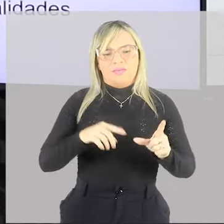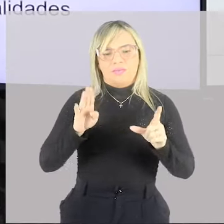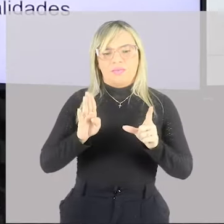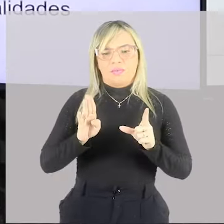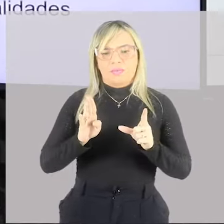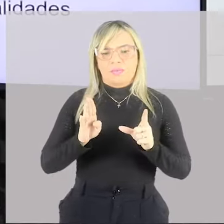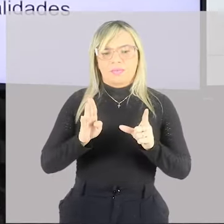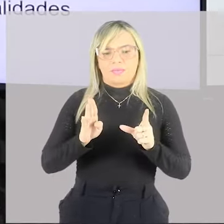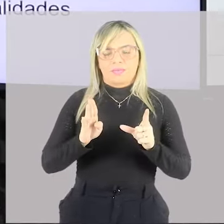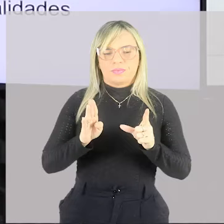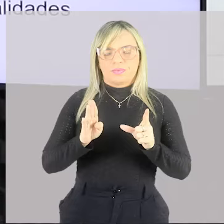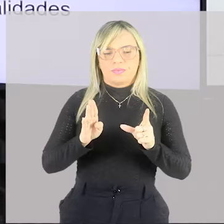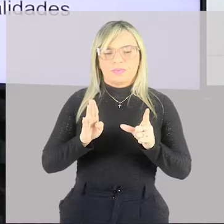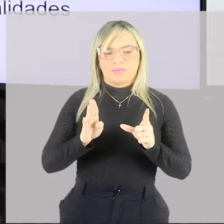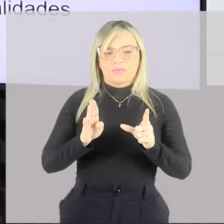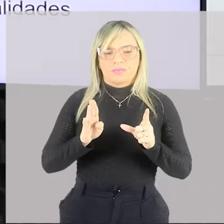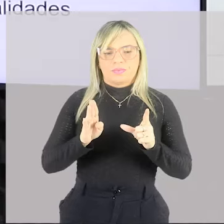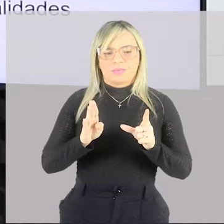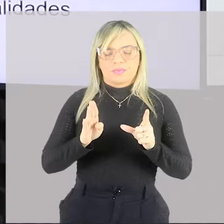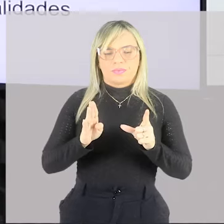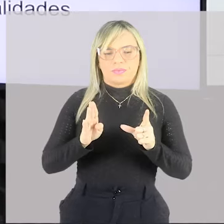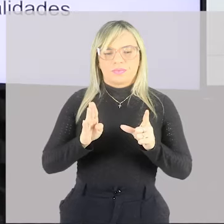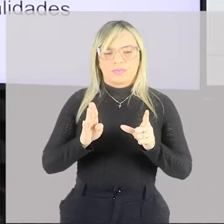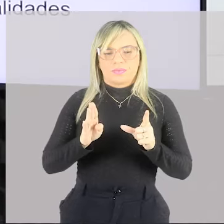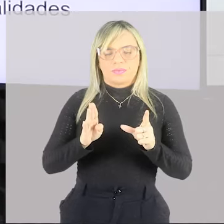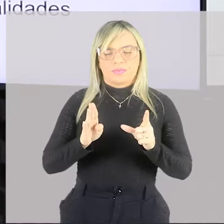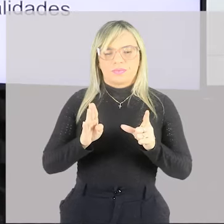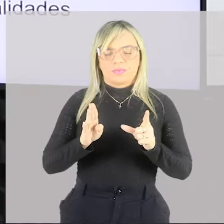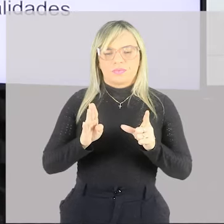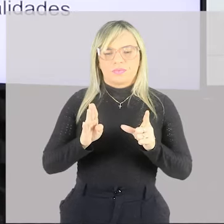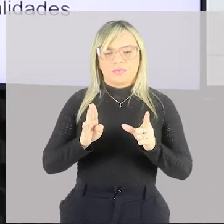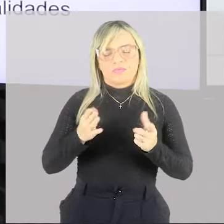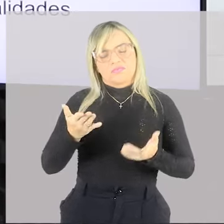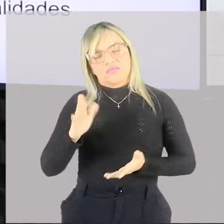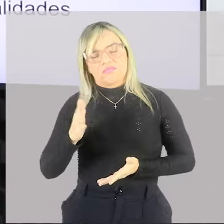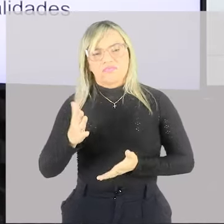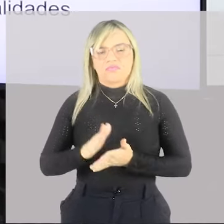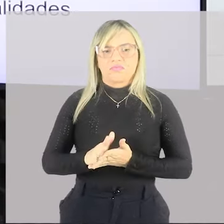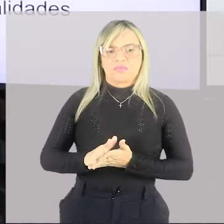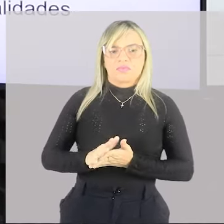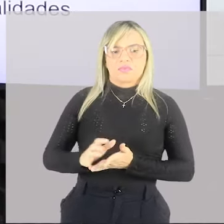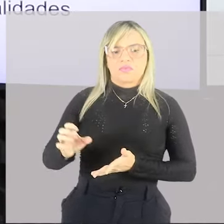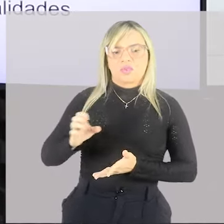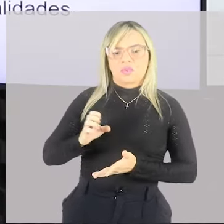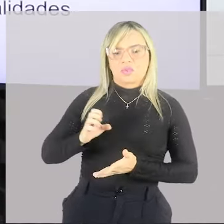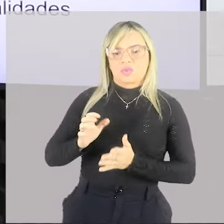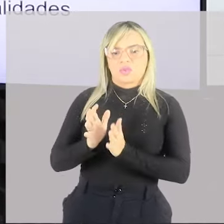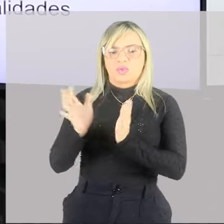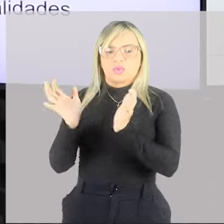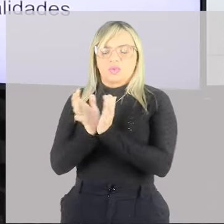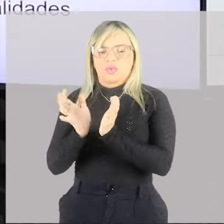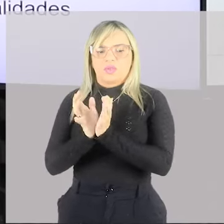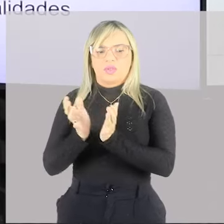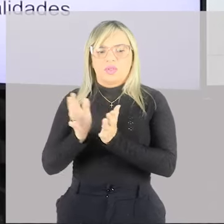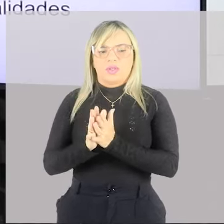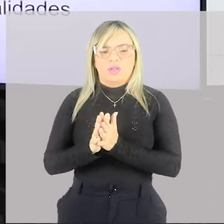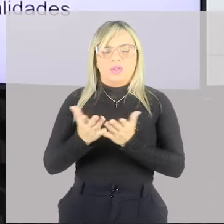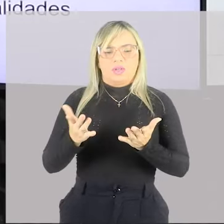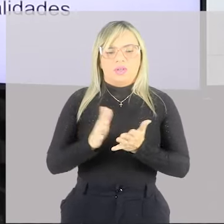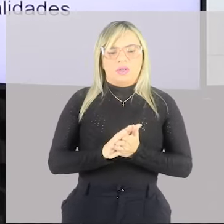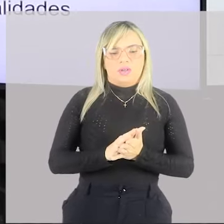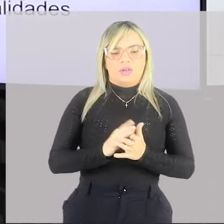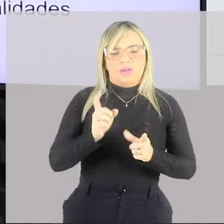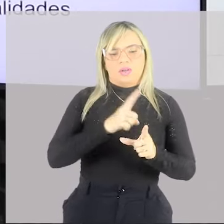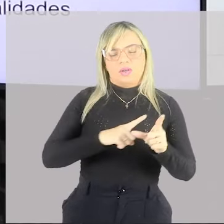atendendo a encomenda dos Nobres de Minas Gerais né nobres da época Talvez sim talvez não então a gente já sabe que a primeira é bem bem